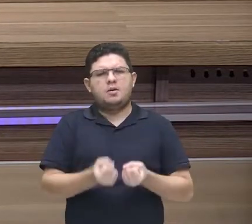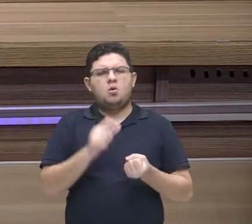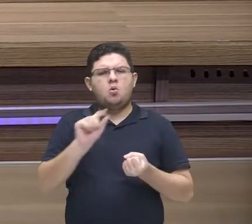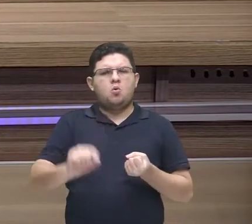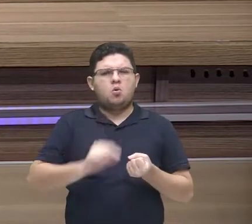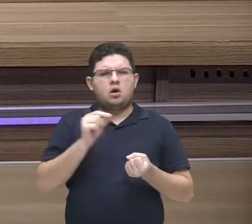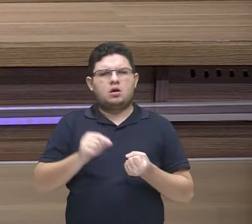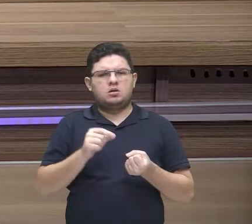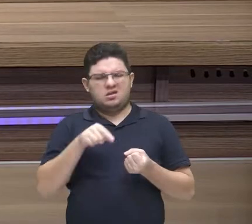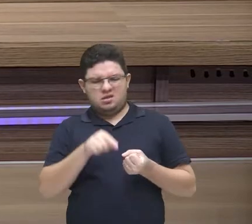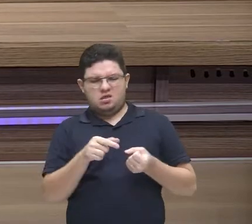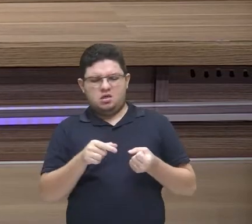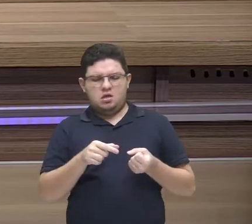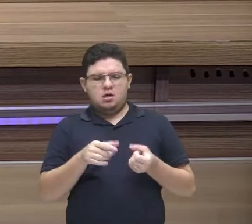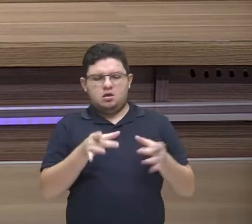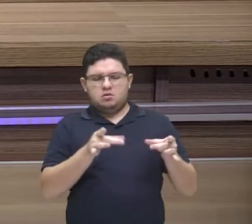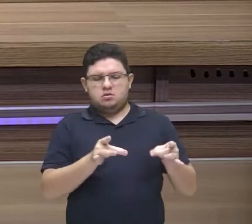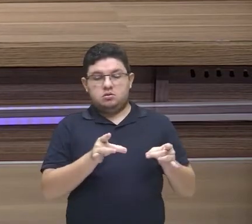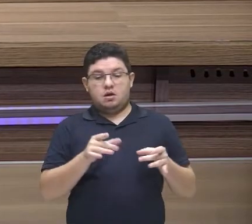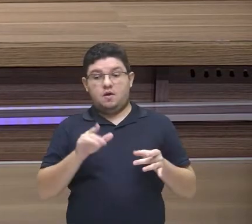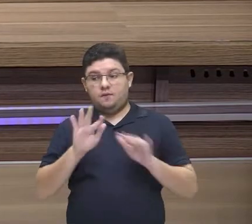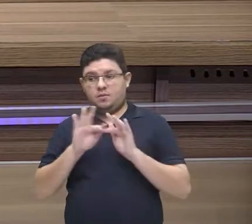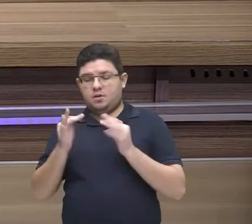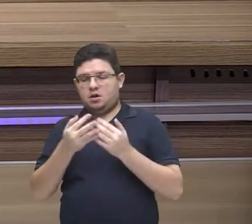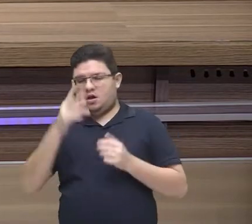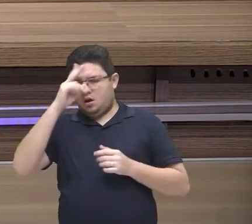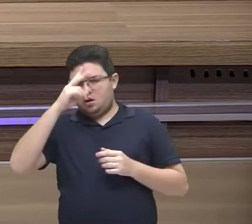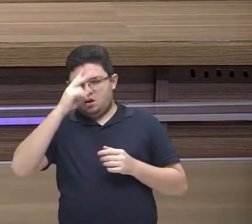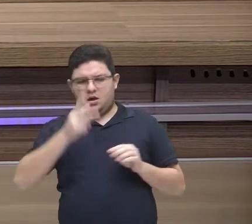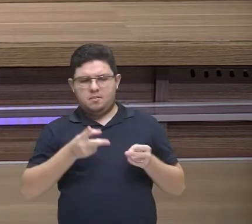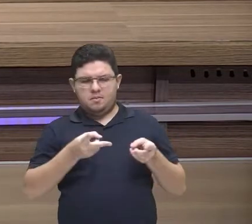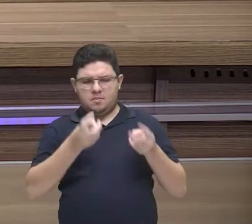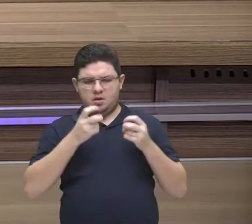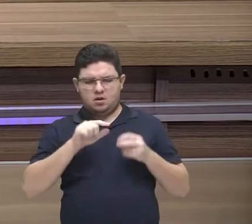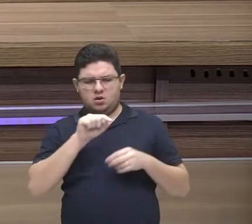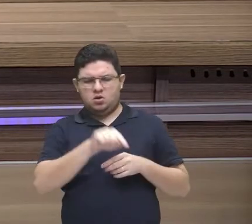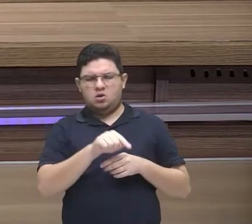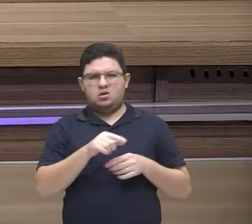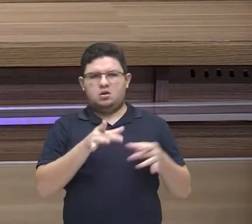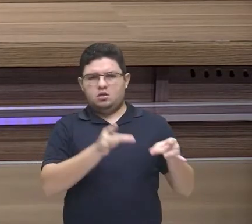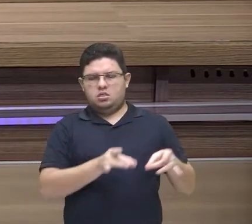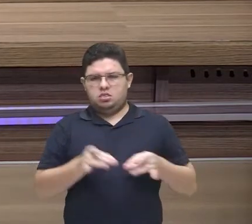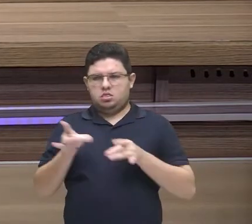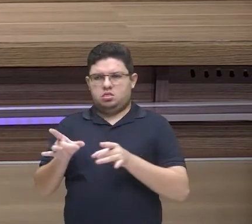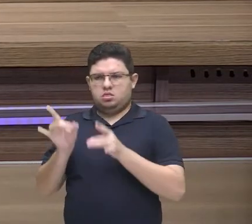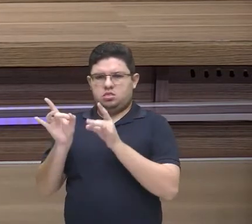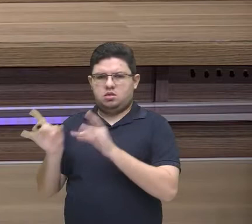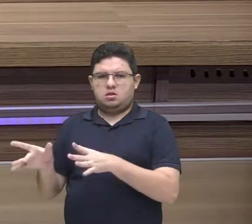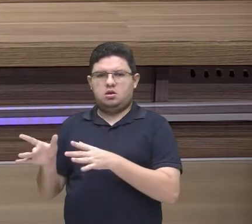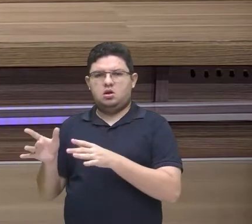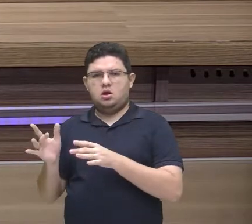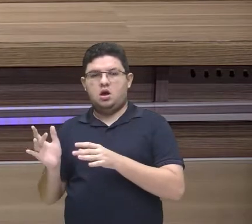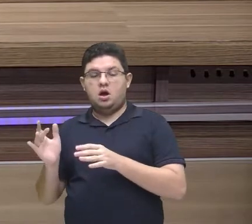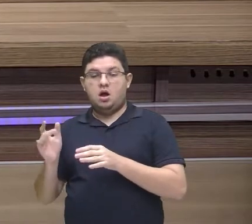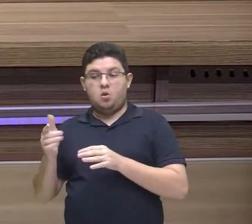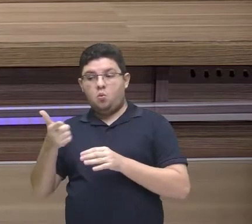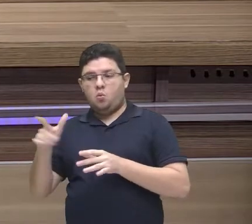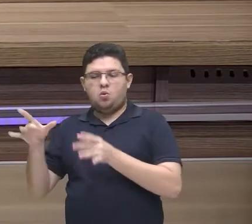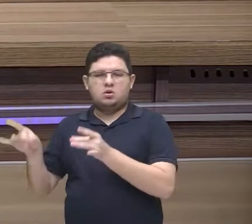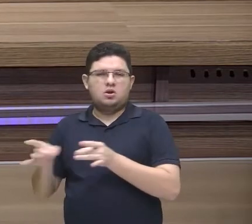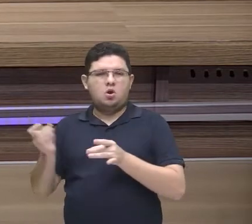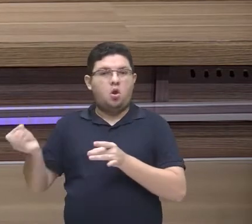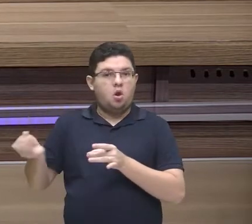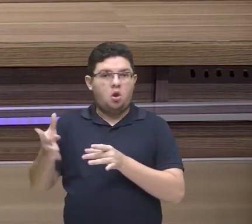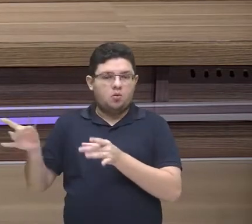lá embaixo, aí a família se lembra, né? Ou então percebe, né? E vai lá e tira e troca a fralda. Mas ele